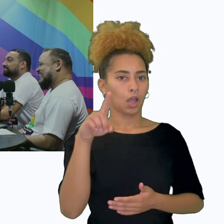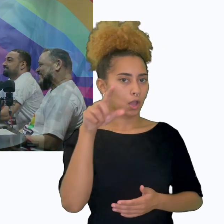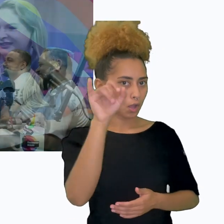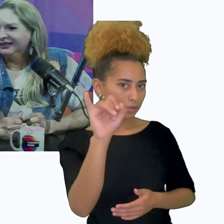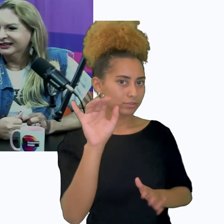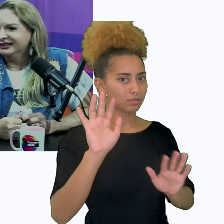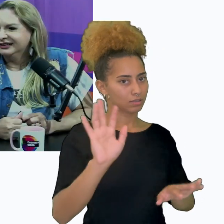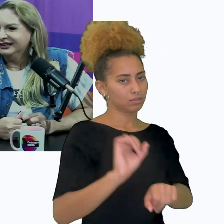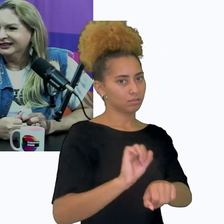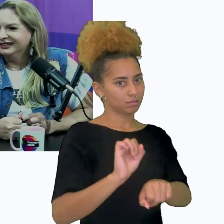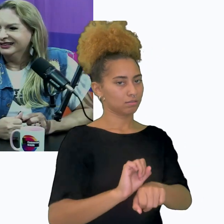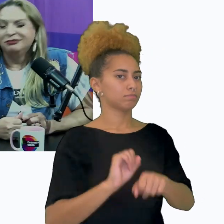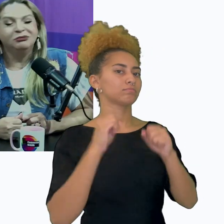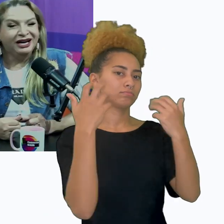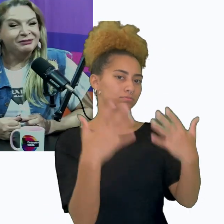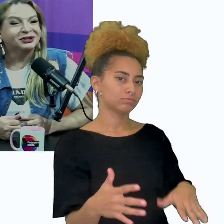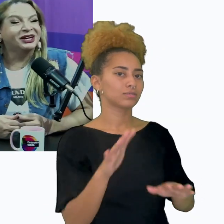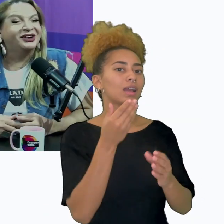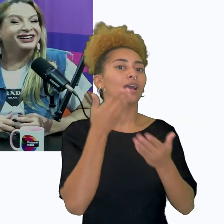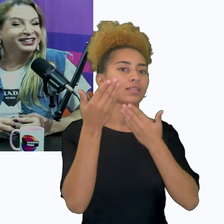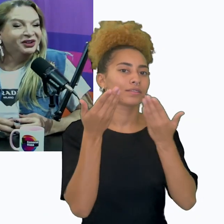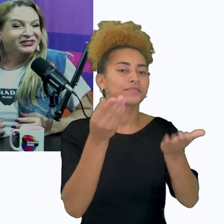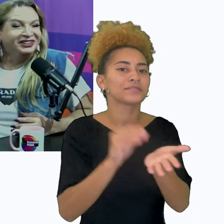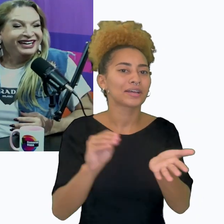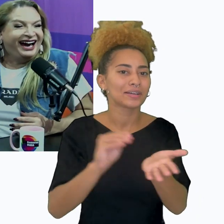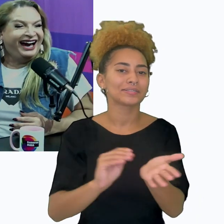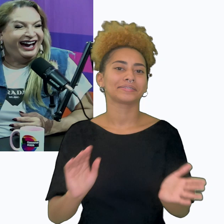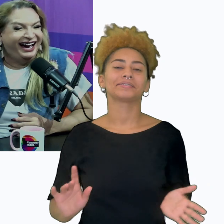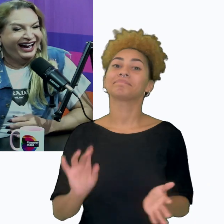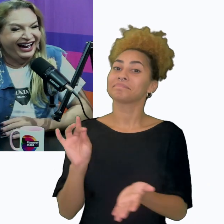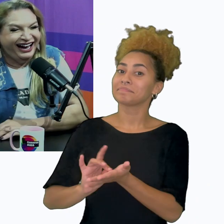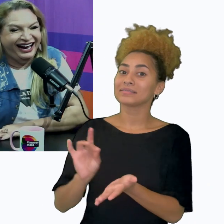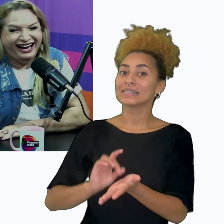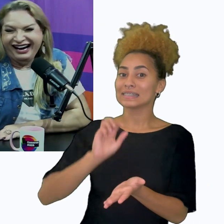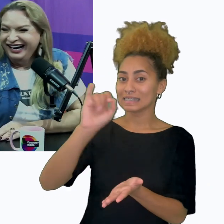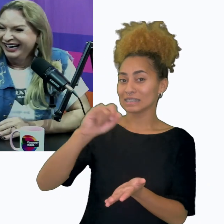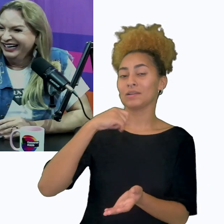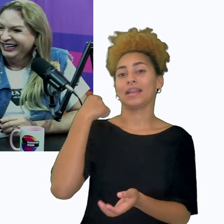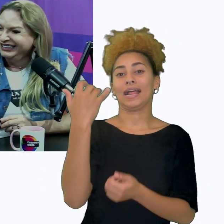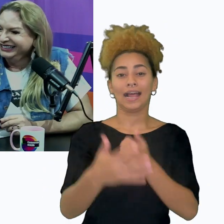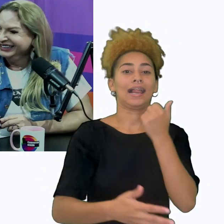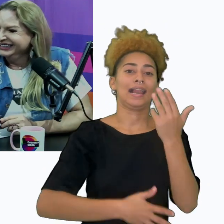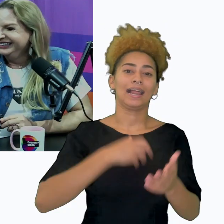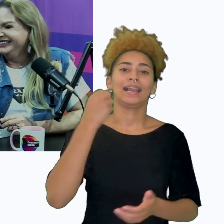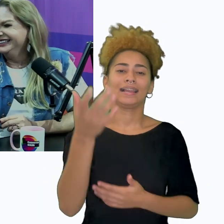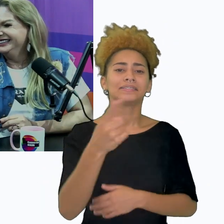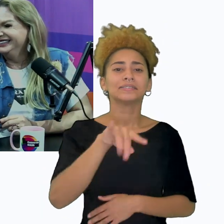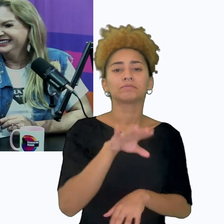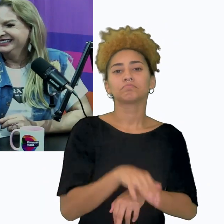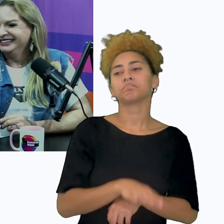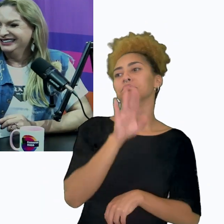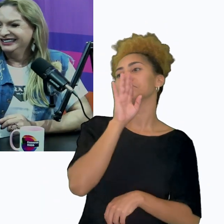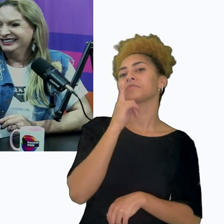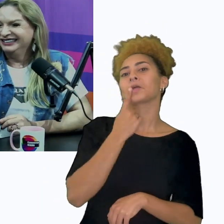Ox aí outro. Aí a gente não vai falar, não, mulher, deixa eu falar. Mulher, mas eu tô falando. Não, é exatamente Que isso. se eu Quando falar, ela o começa, tempo você fica todo. assim,